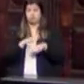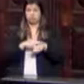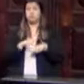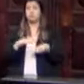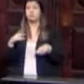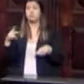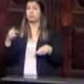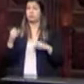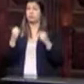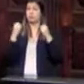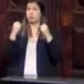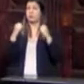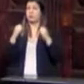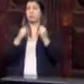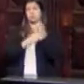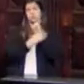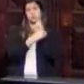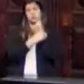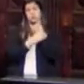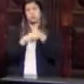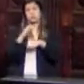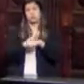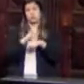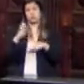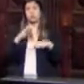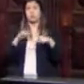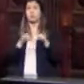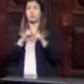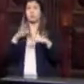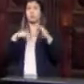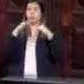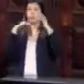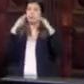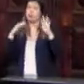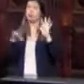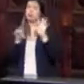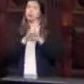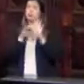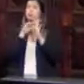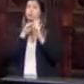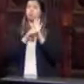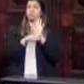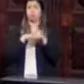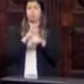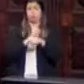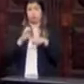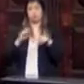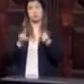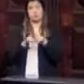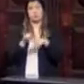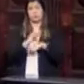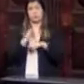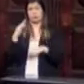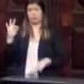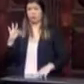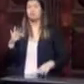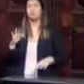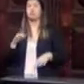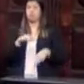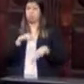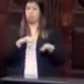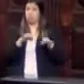das forças de segurança no Estado, relacionados à questão do aperfeiçoamento da legislação estadual e federal pertinentes à matéria,